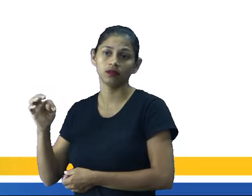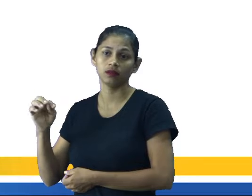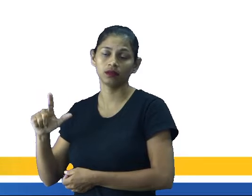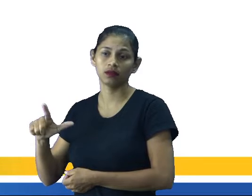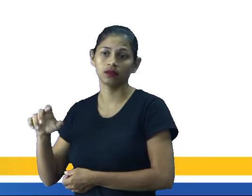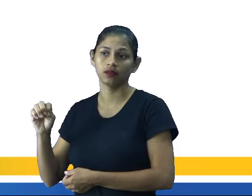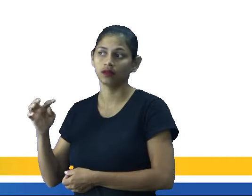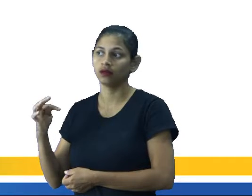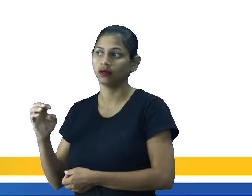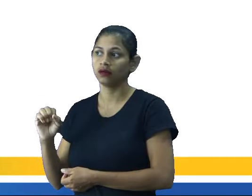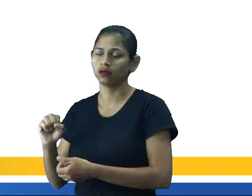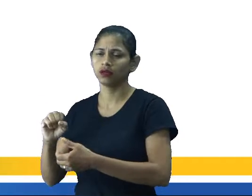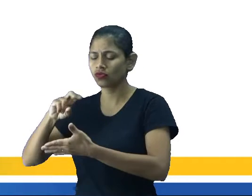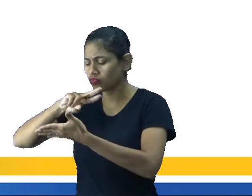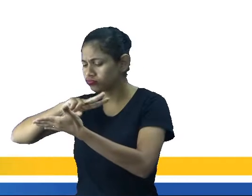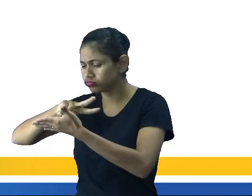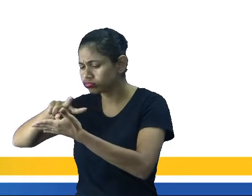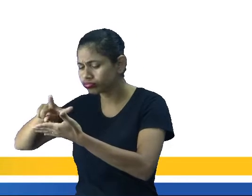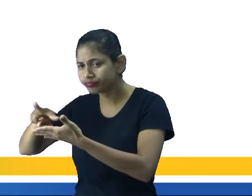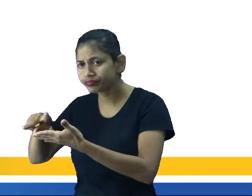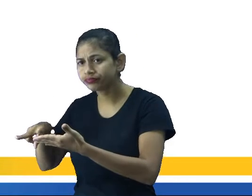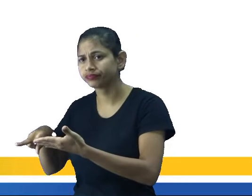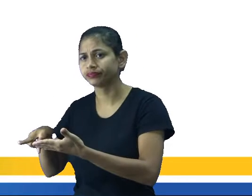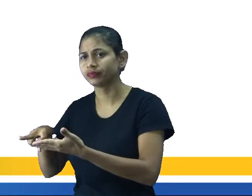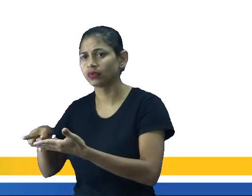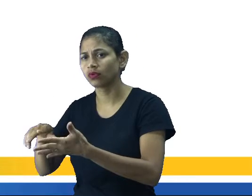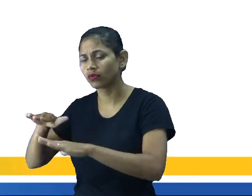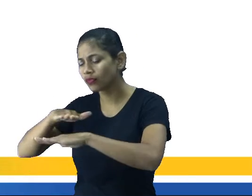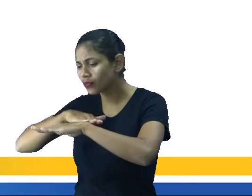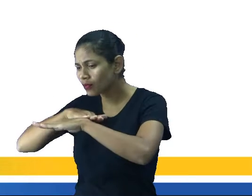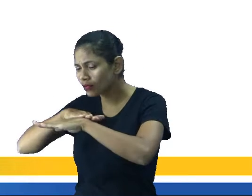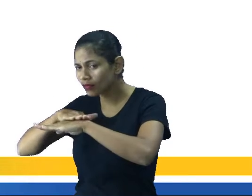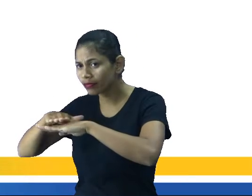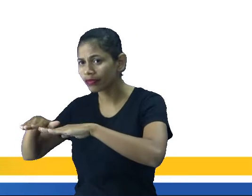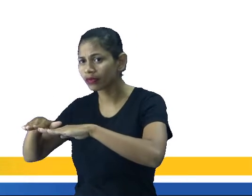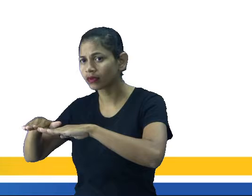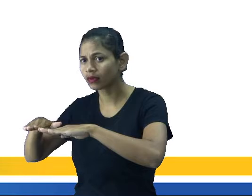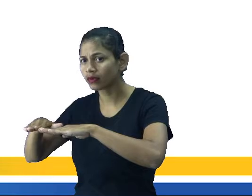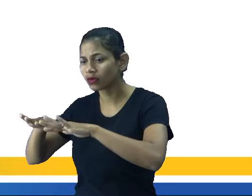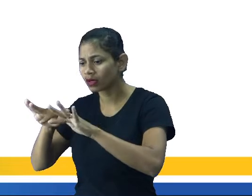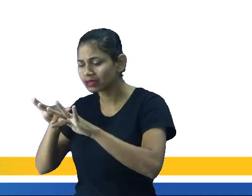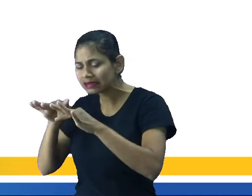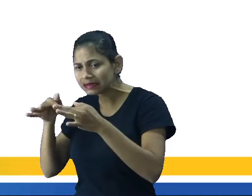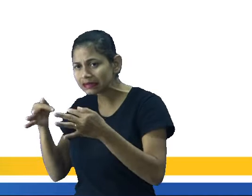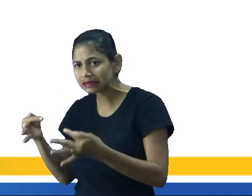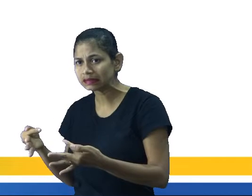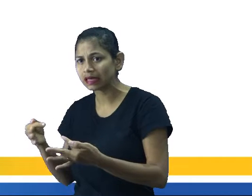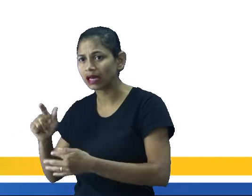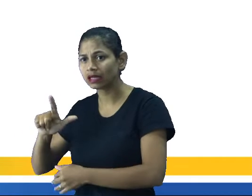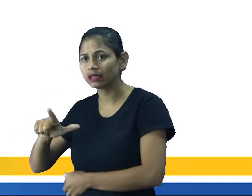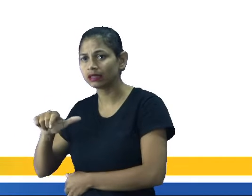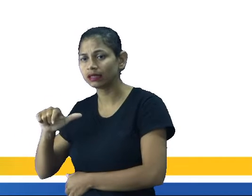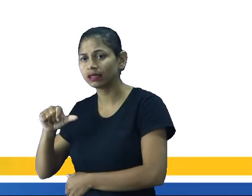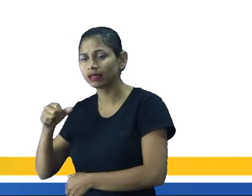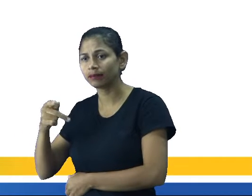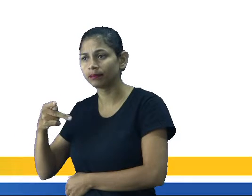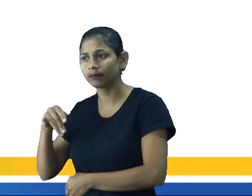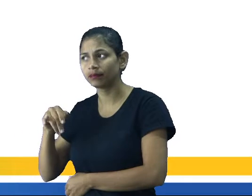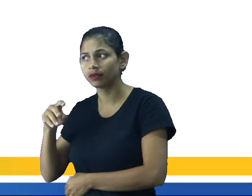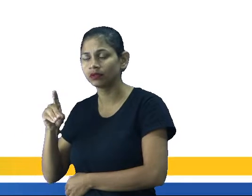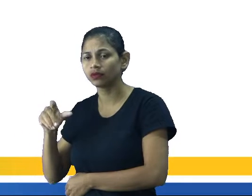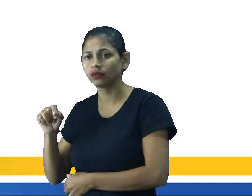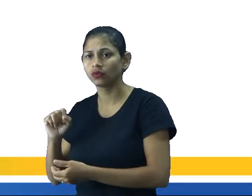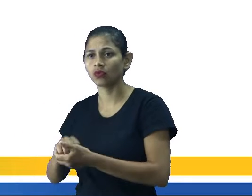eu falo de retículo endoplasmático liso, eu estou falando sobre sintetizar lipídios. Quando eu falo, por exemplo, de